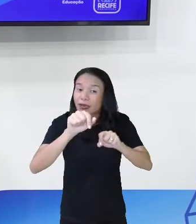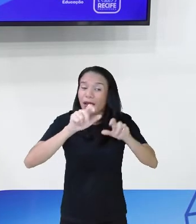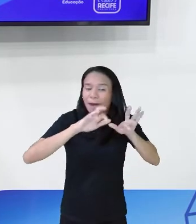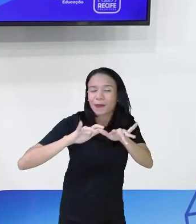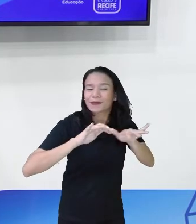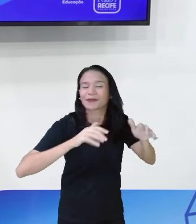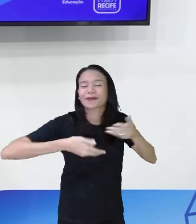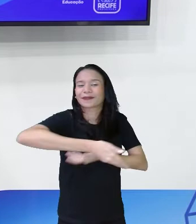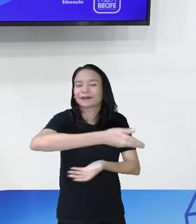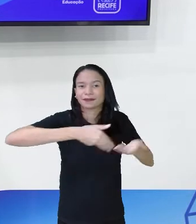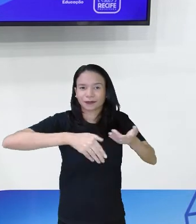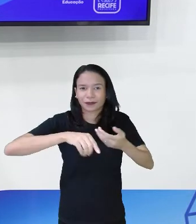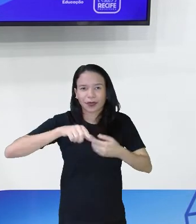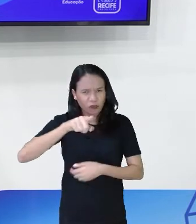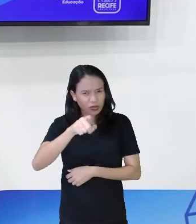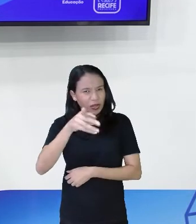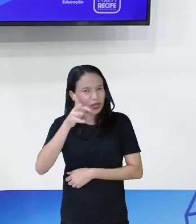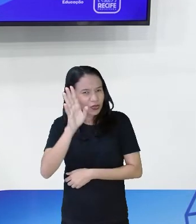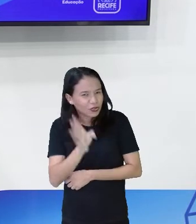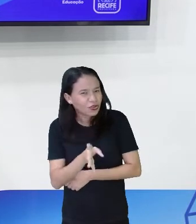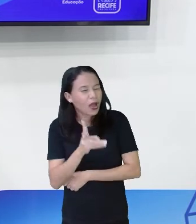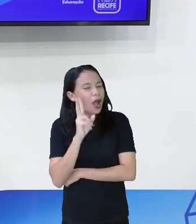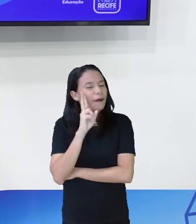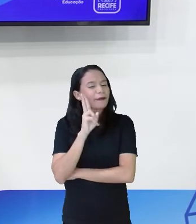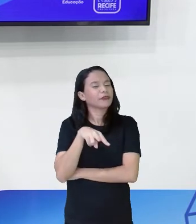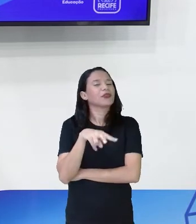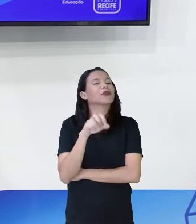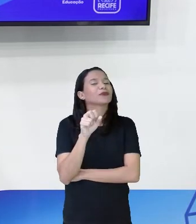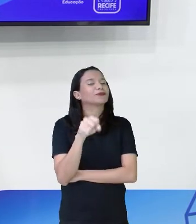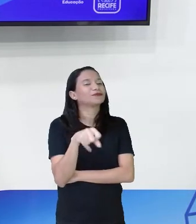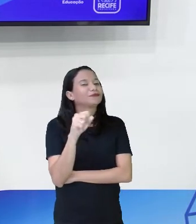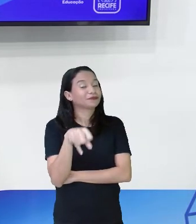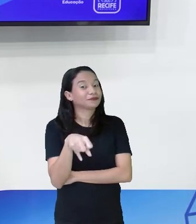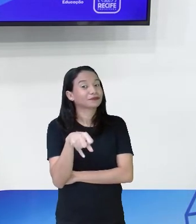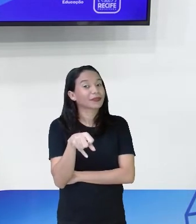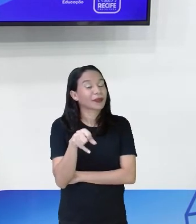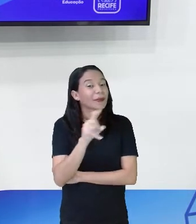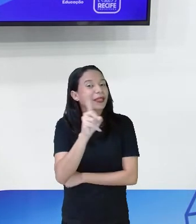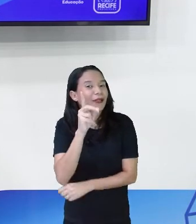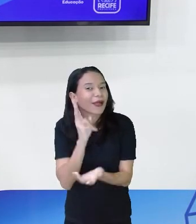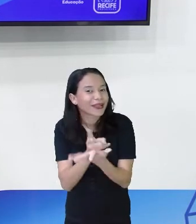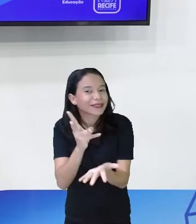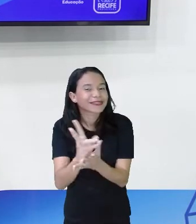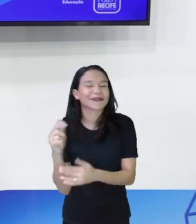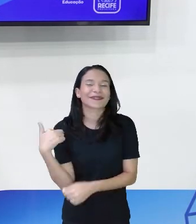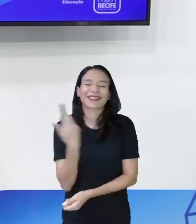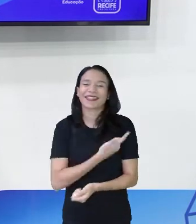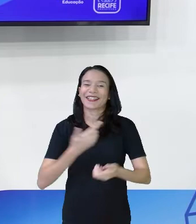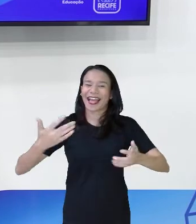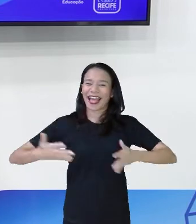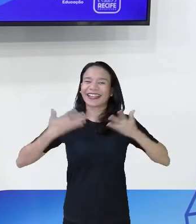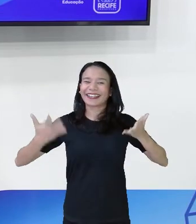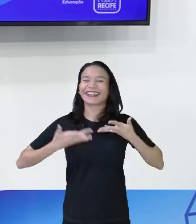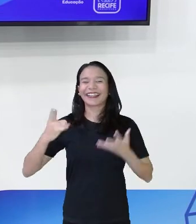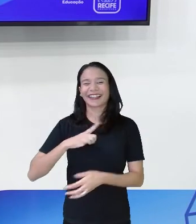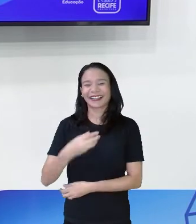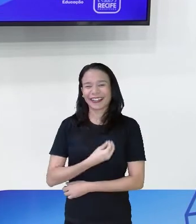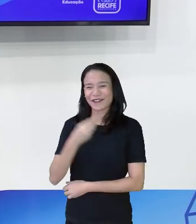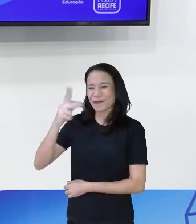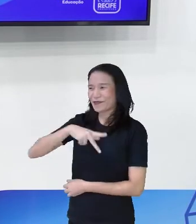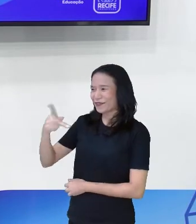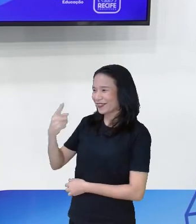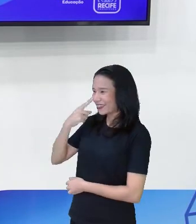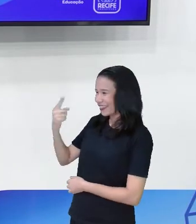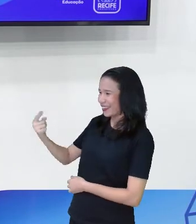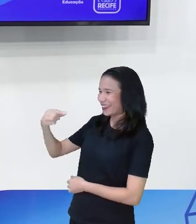bom dia. Você com certeza já a viu por aqui, mas como não é sempre, nós estamos muito felizes em recebê-la hoje.